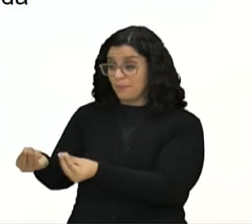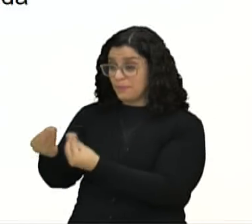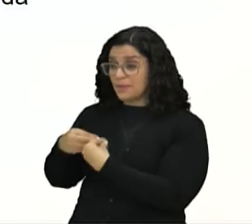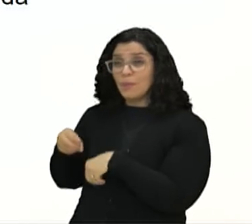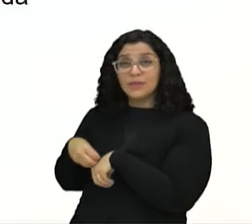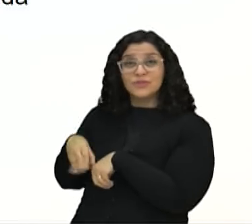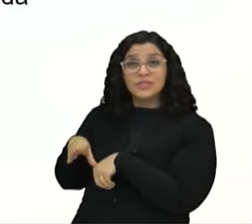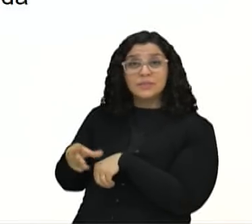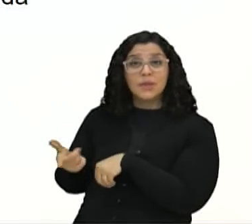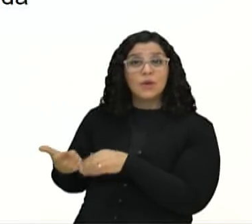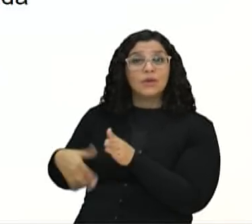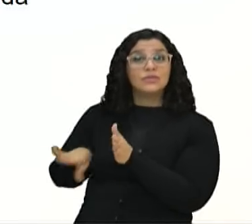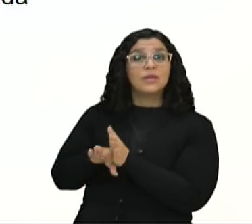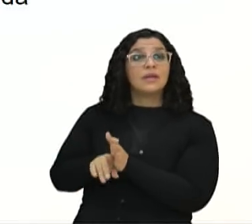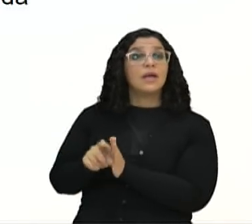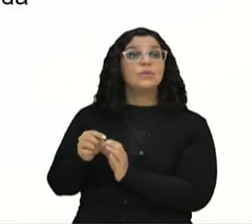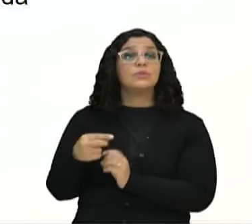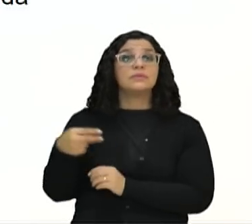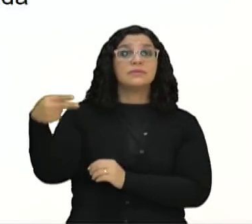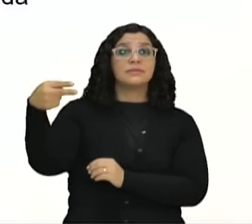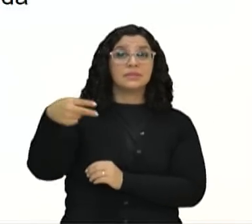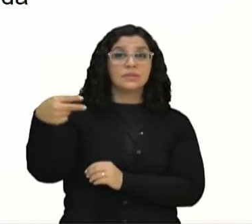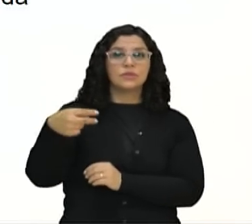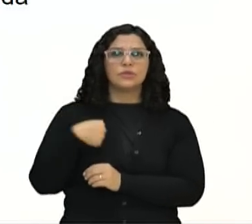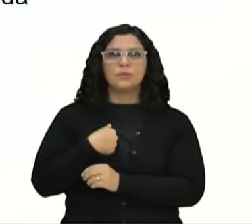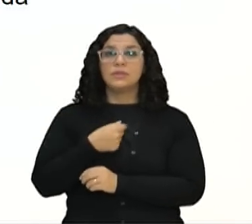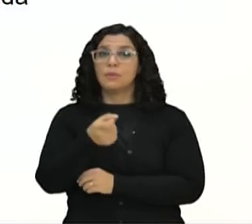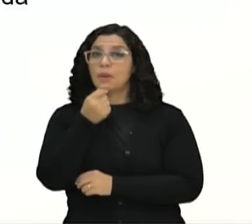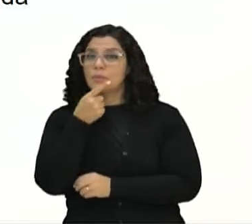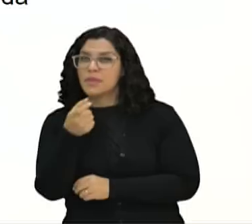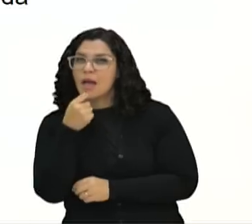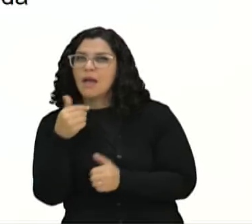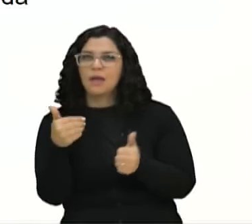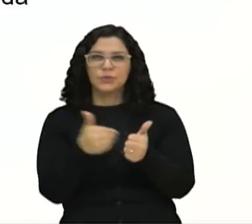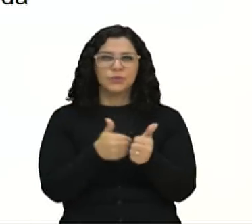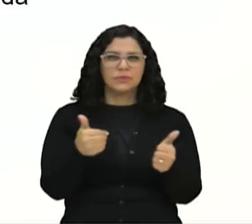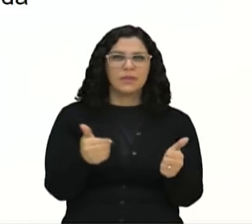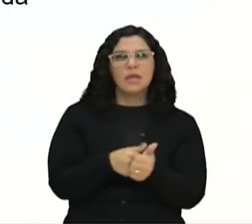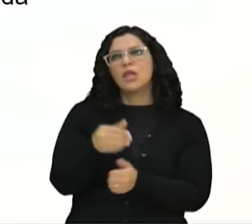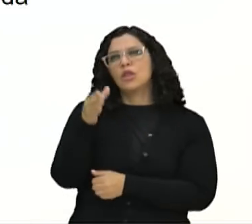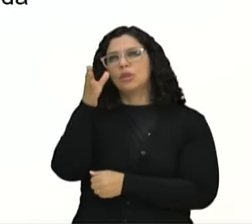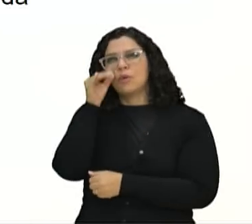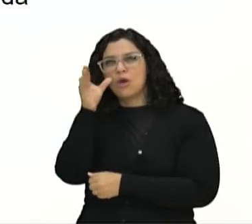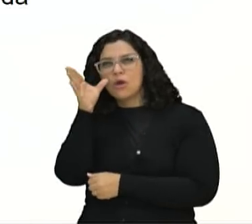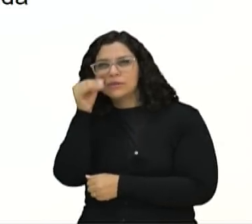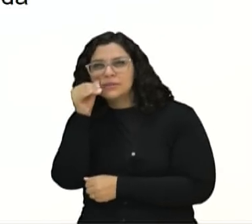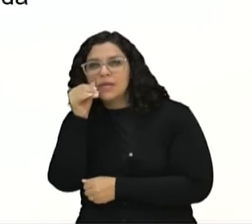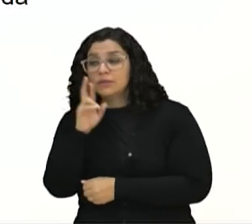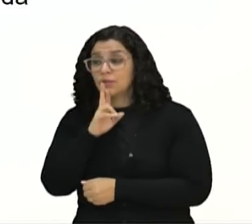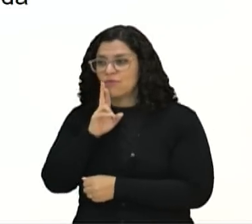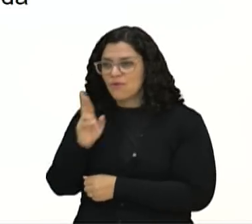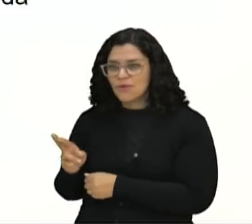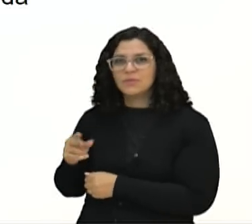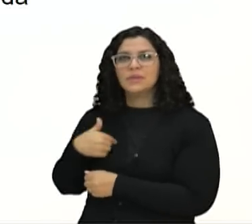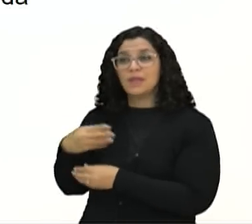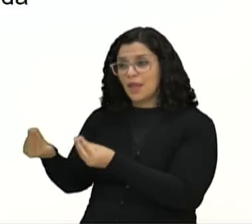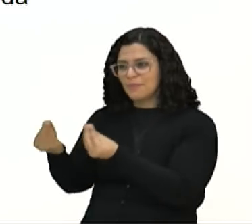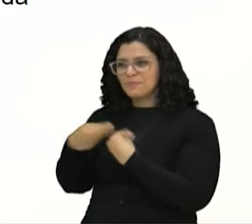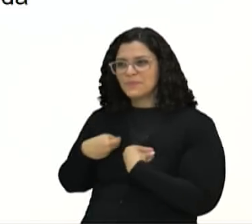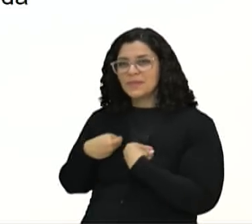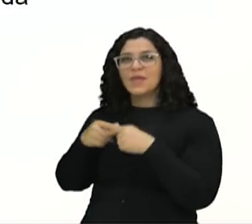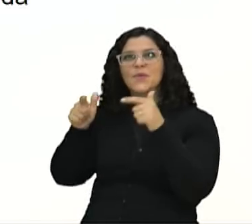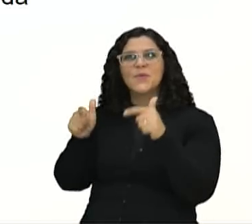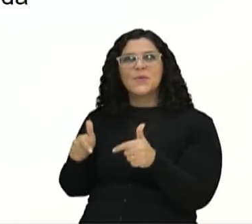achar o segundo ponto de controle, que pode ser uma charada, uma curiosidade que ele responde, né? E